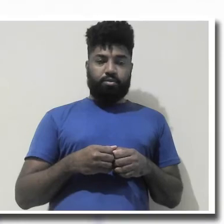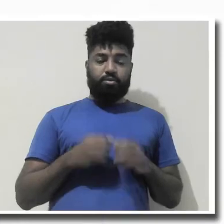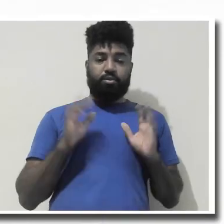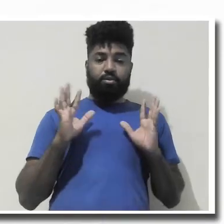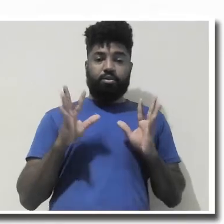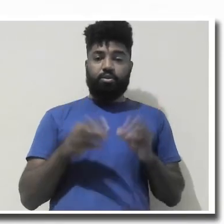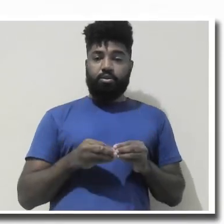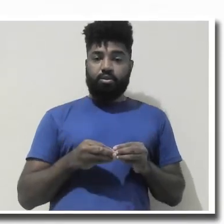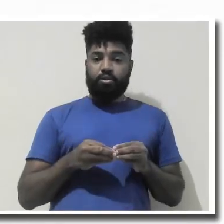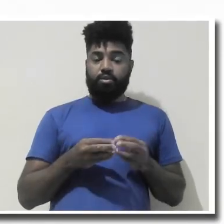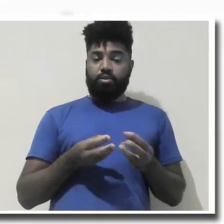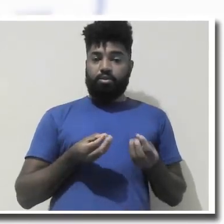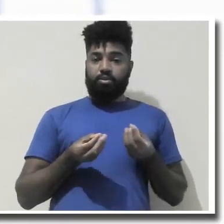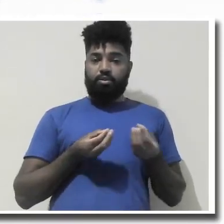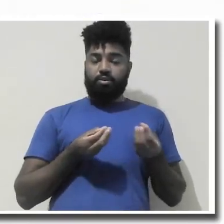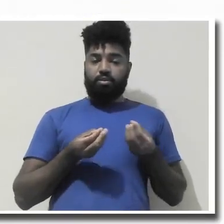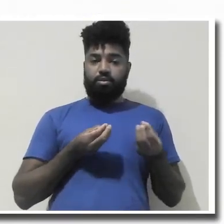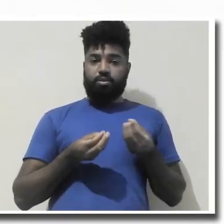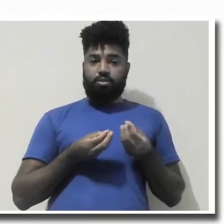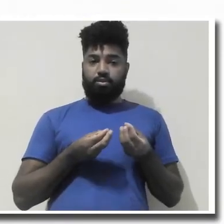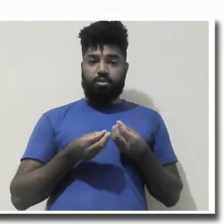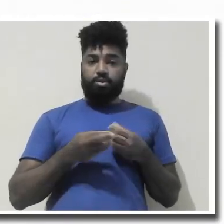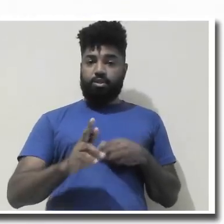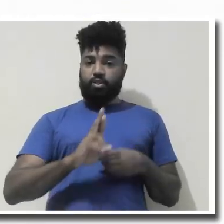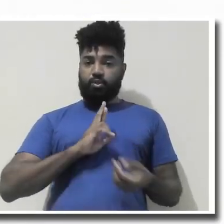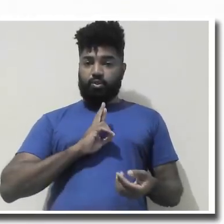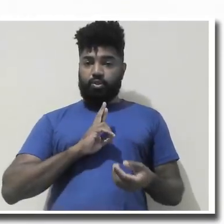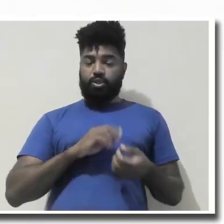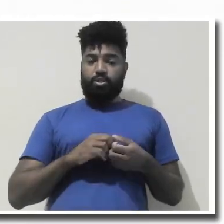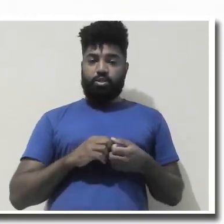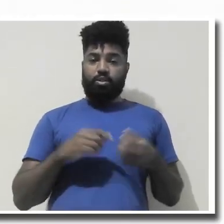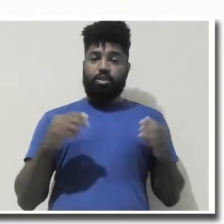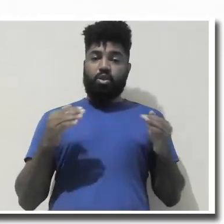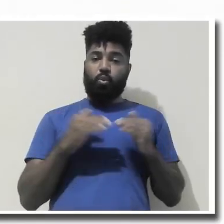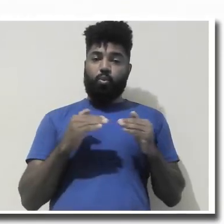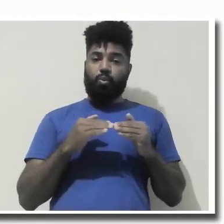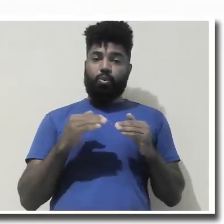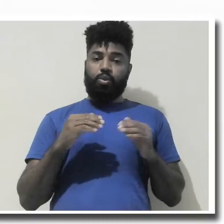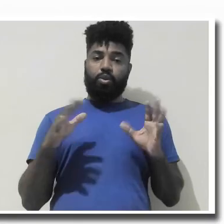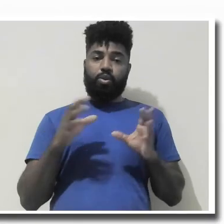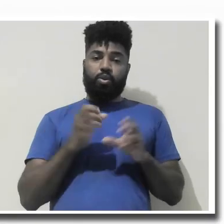obtendo o resultado igual a 1.